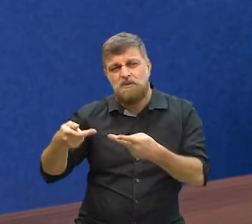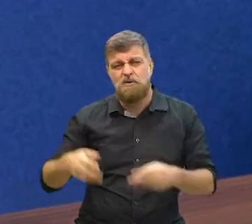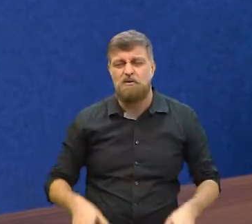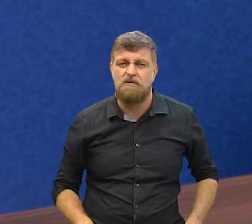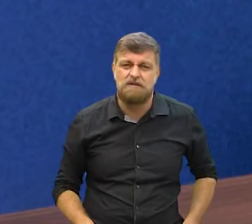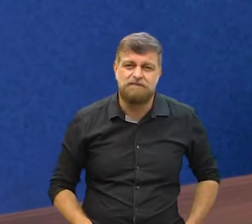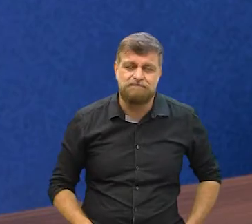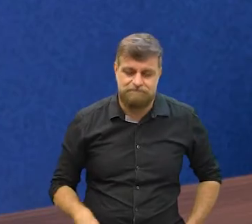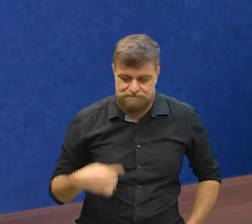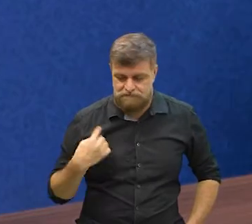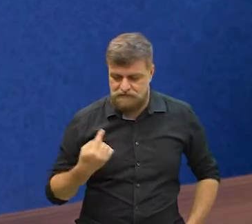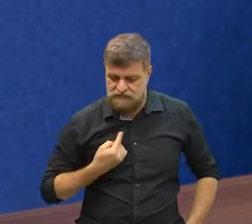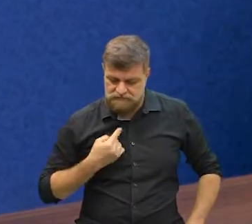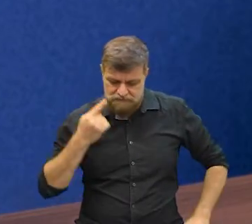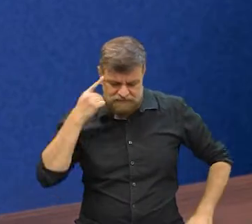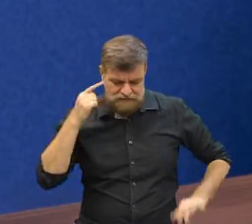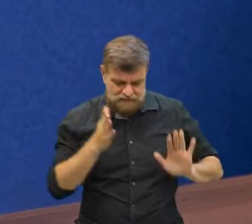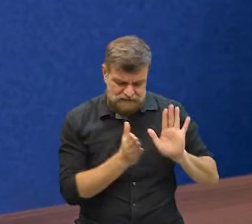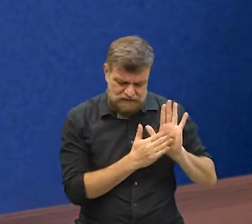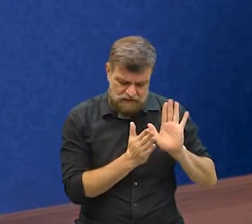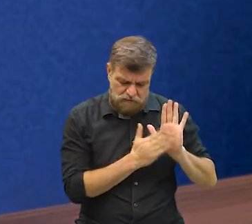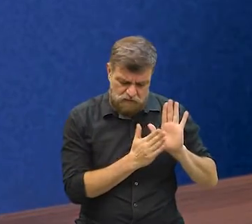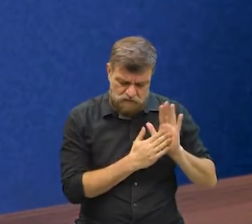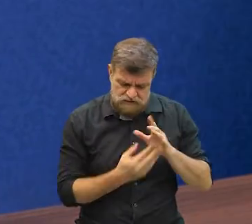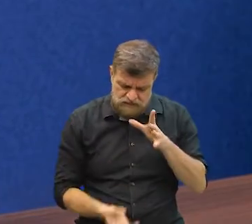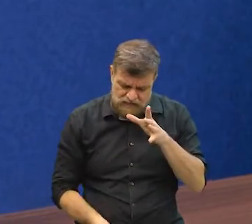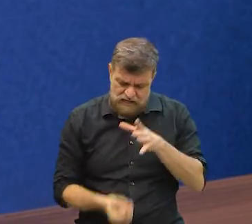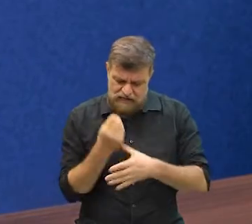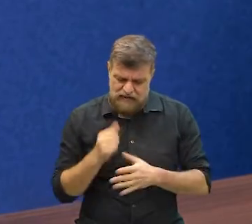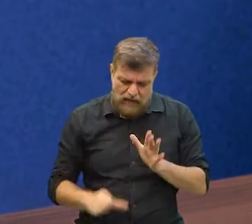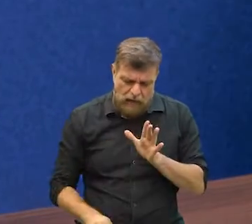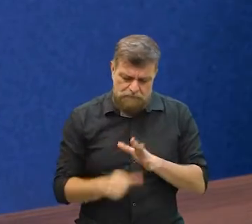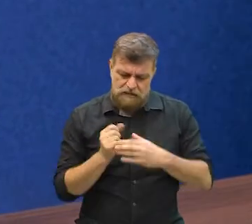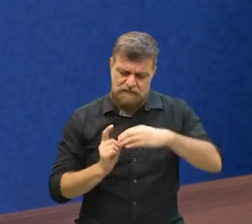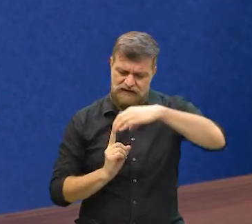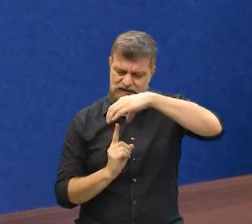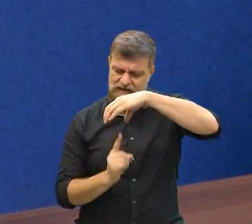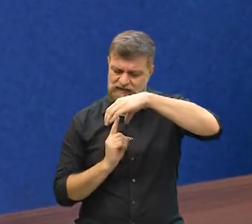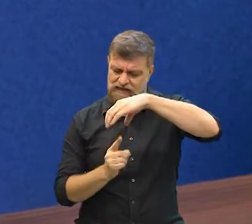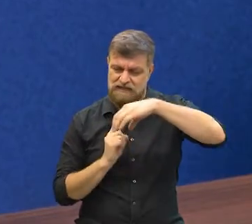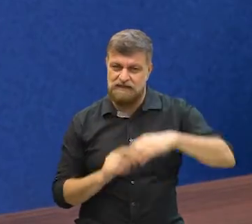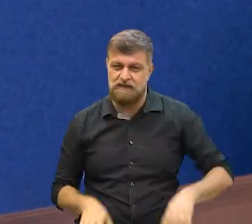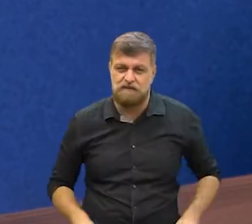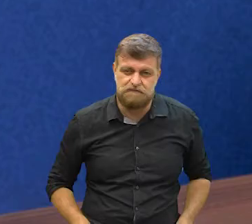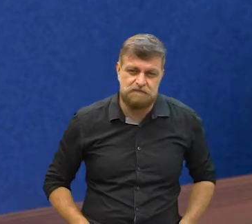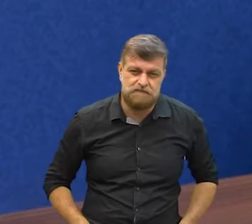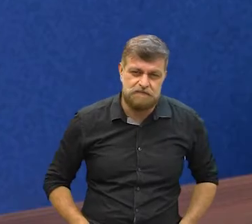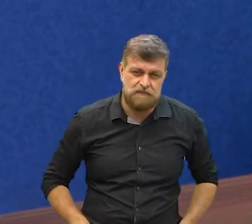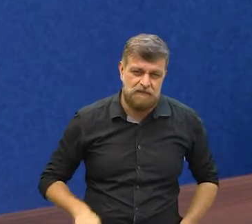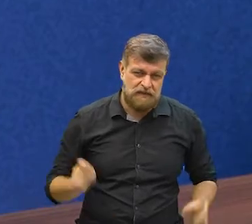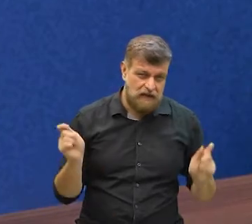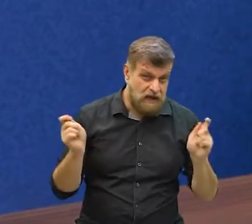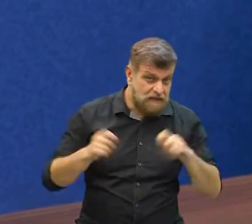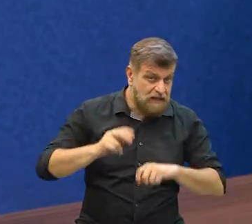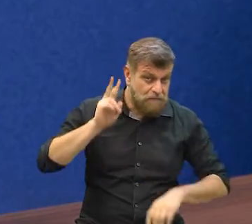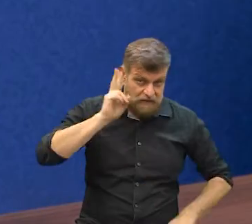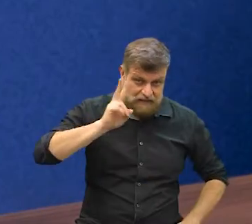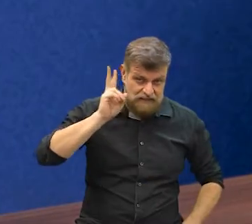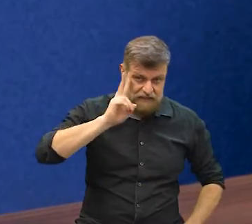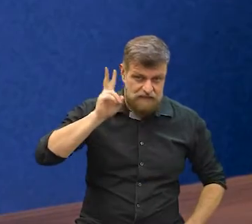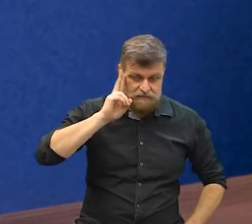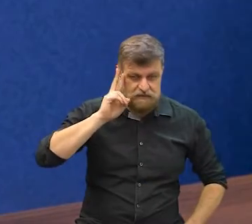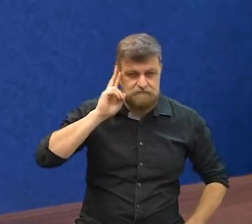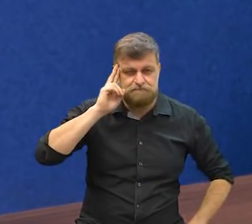minha cabeleireira, a gente recebeu a proposta da minha cabeleireira, eu não sei o que faço. Dá para